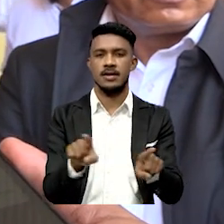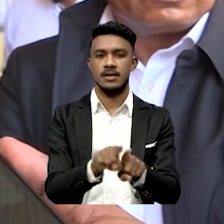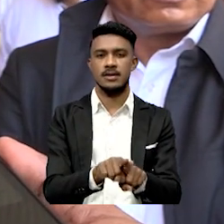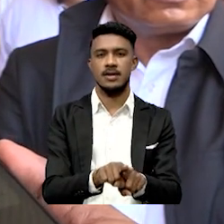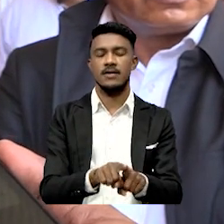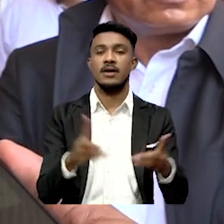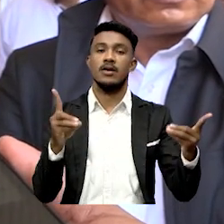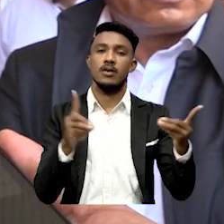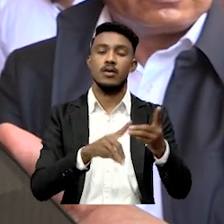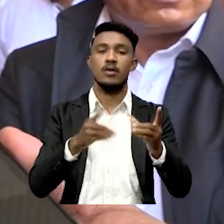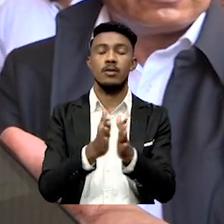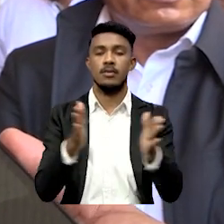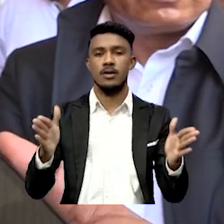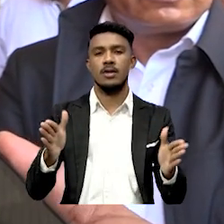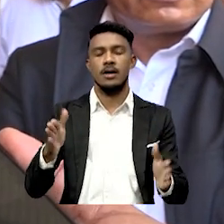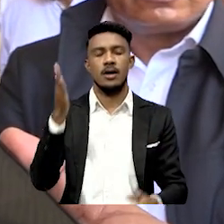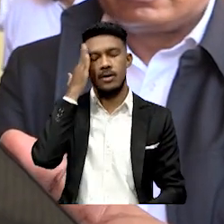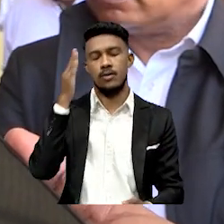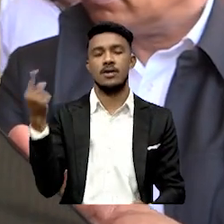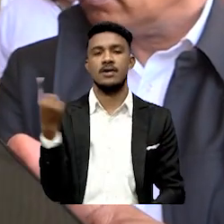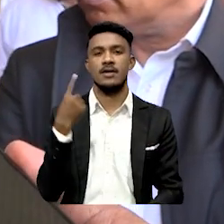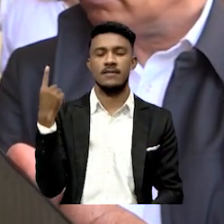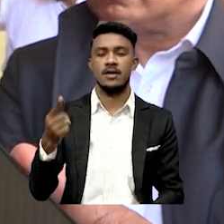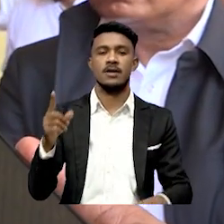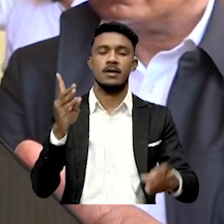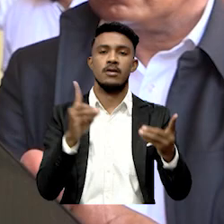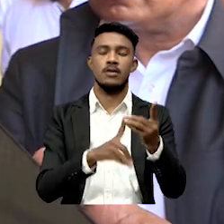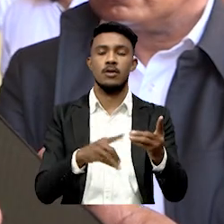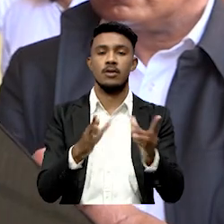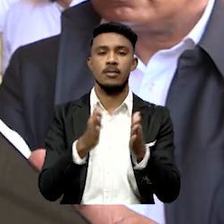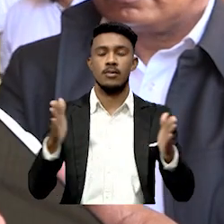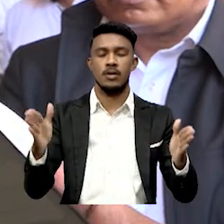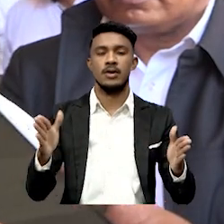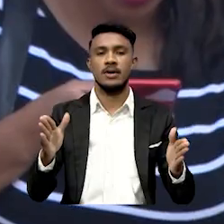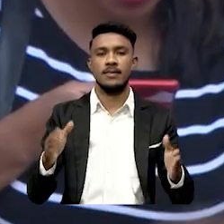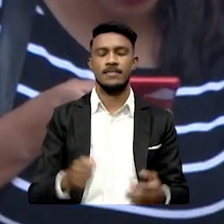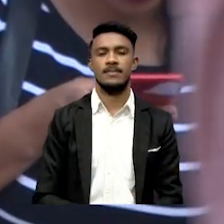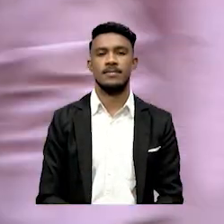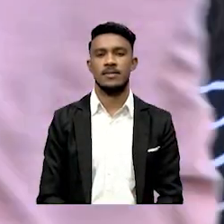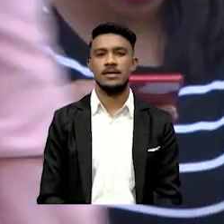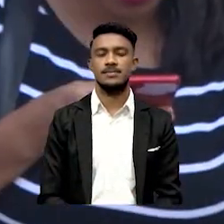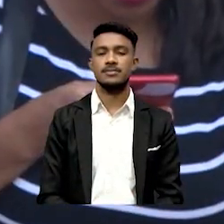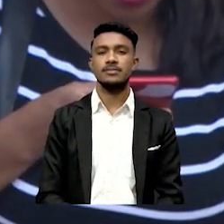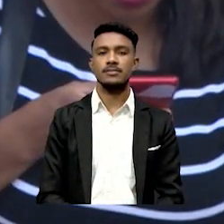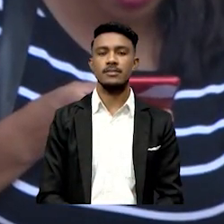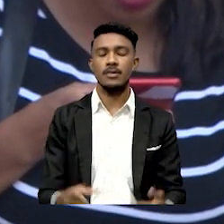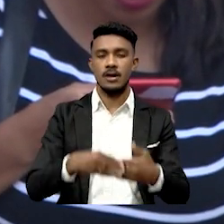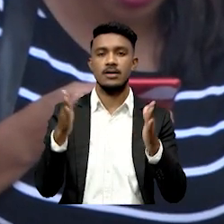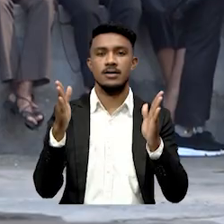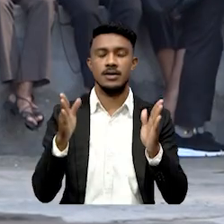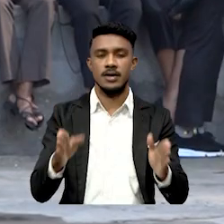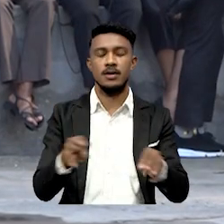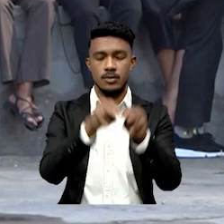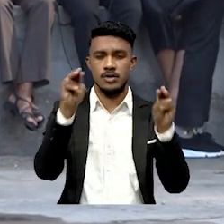a lorong botne ori hanoi nafatin kona ba lorong botne ninia significado esir nia moris. Líder Igreja Católica Diocese de